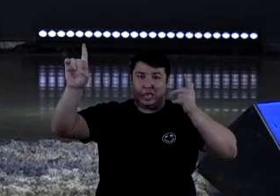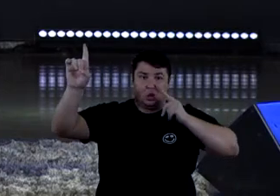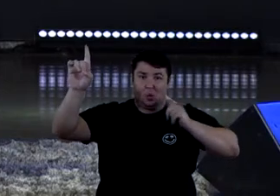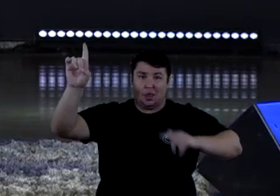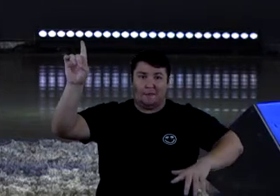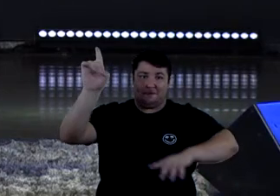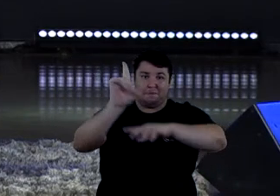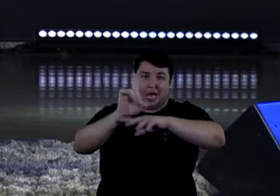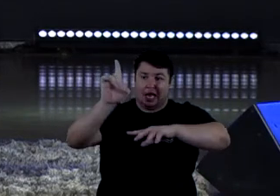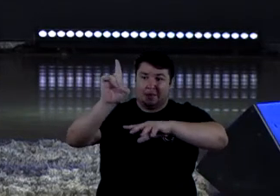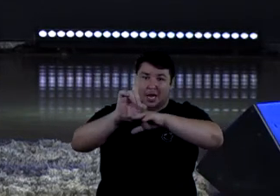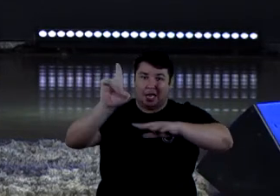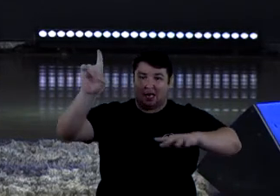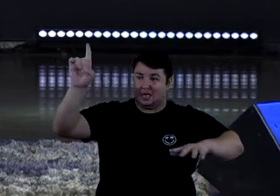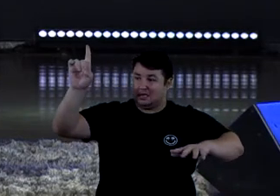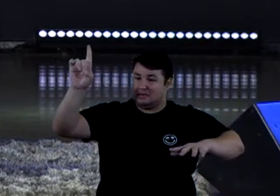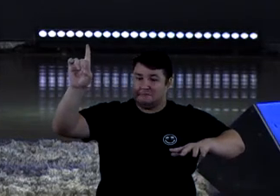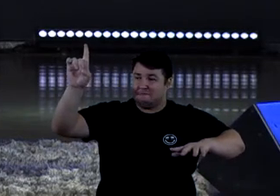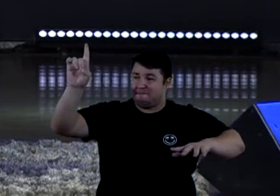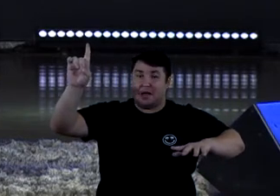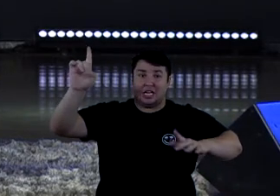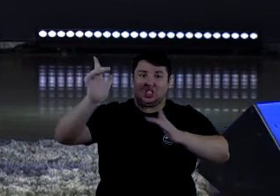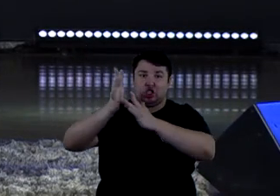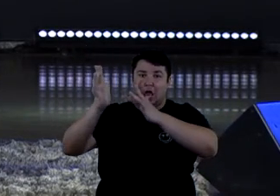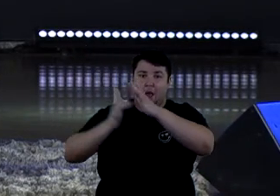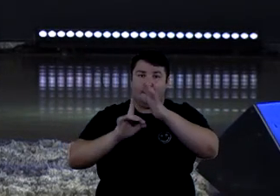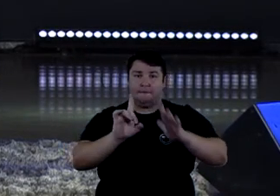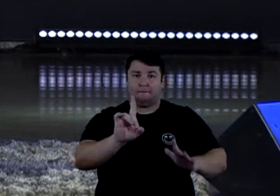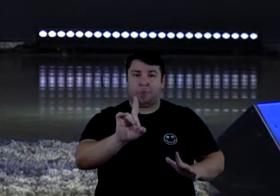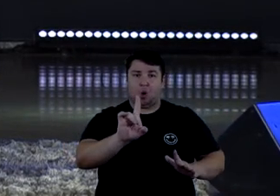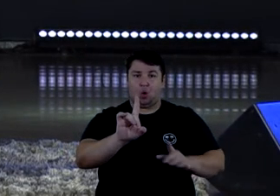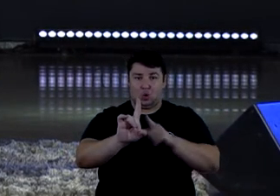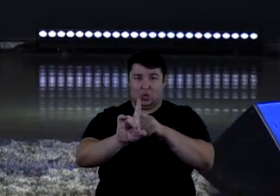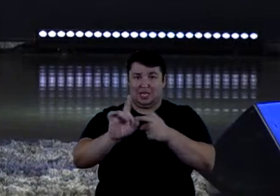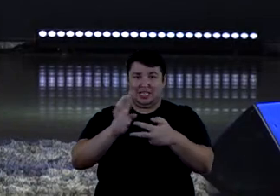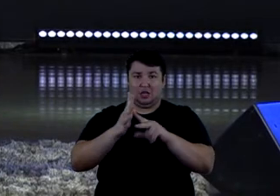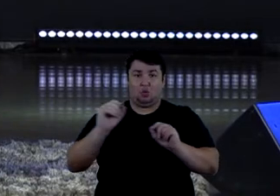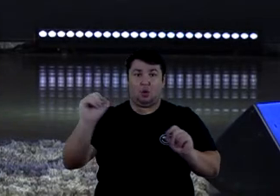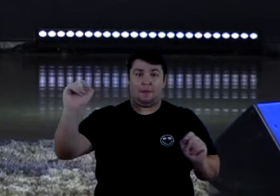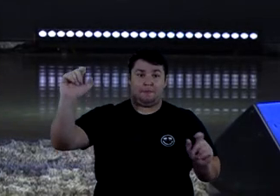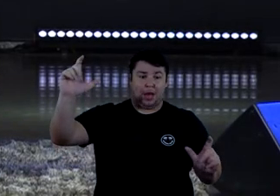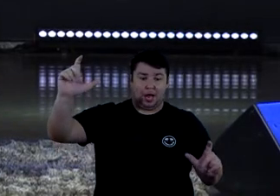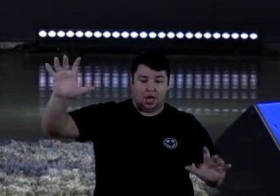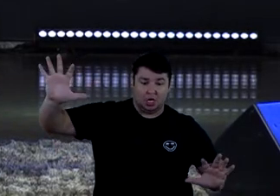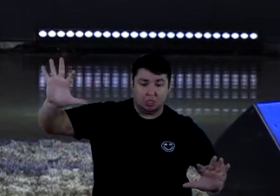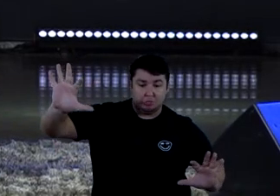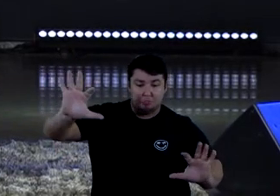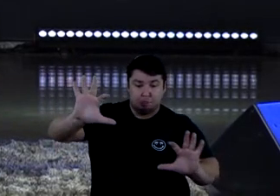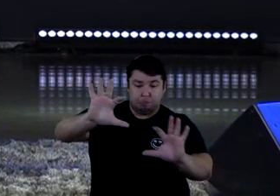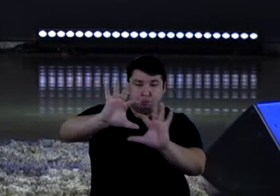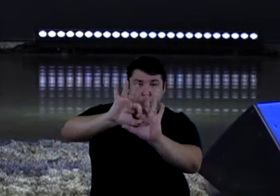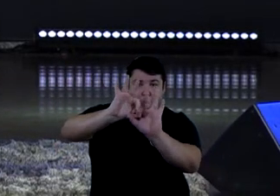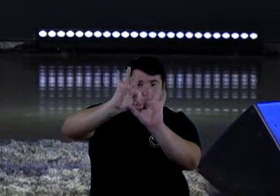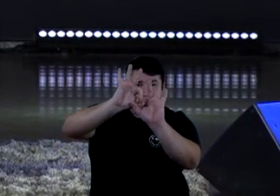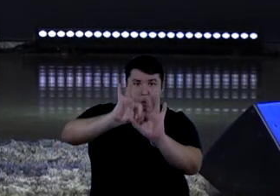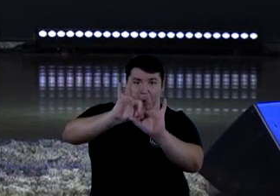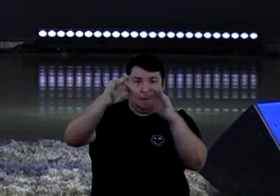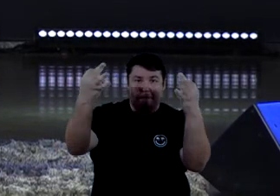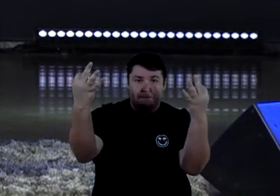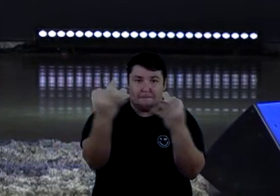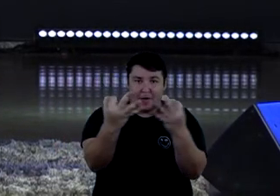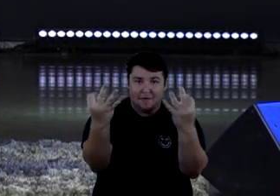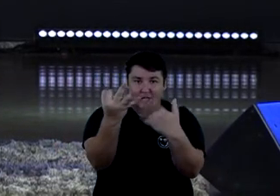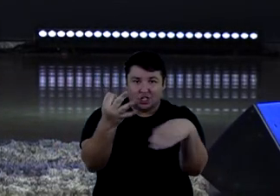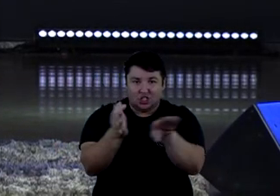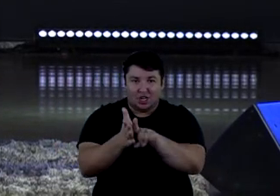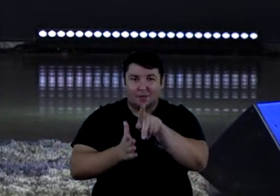Pai Celestial. Ele é o elo perfeito de reconciliação, que vem até você e